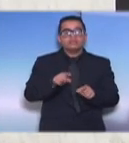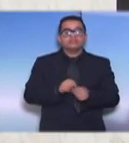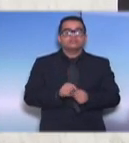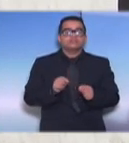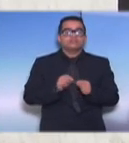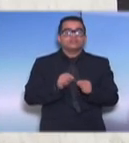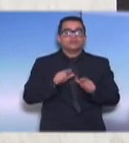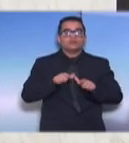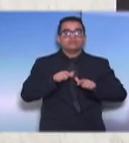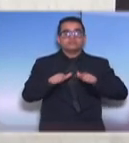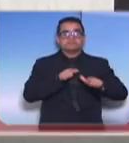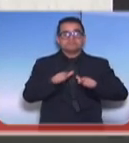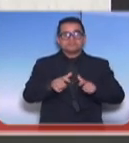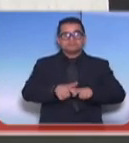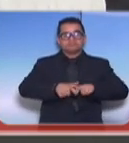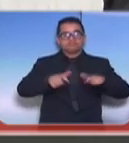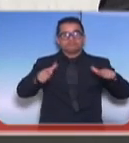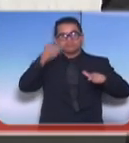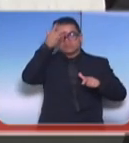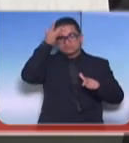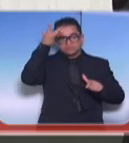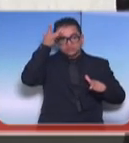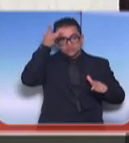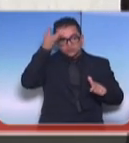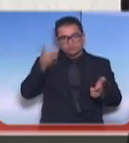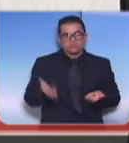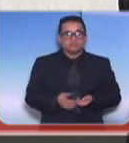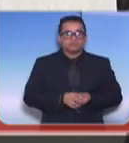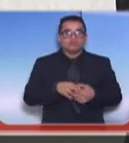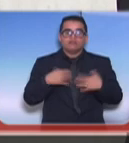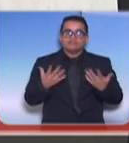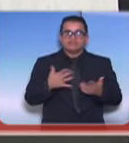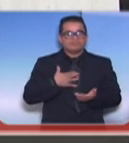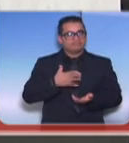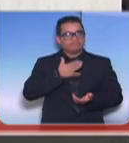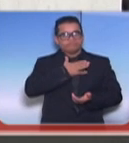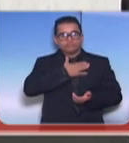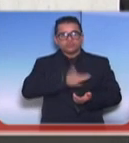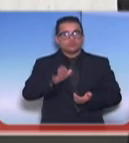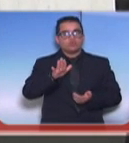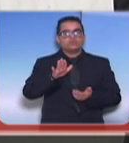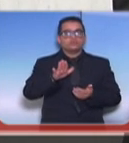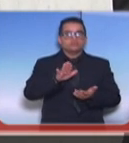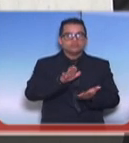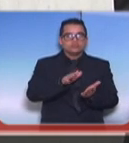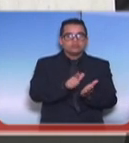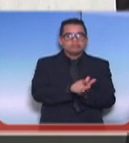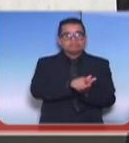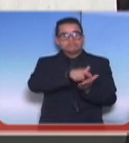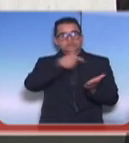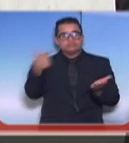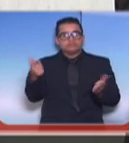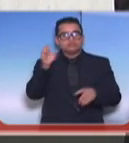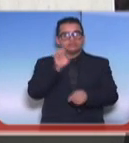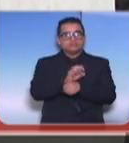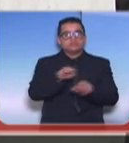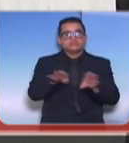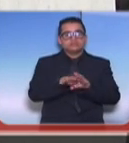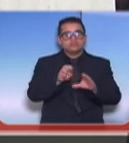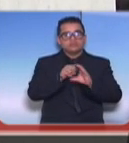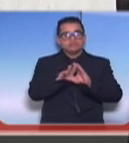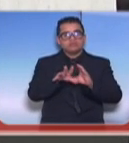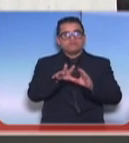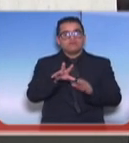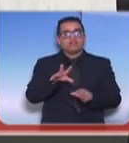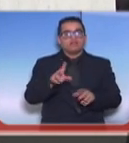trabalho muito grande para aquela pessoa que é acusada. Então, aqui, eu repudio a matéria do Estado de São Paulo e do Globo, onde dizem que a violência